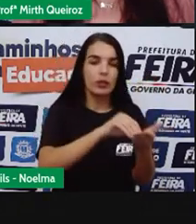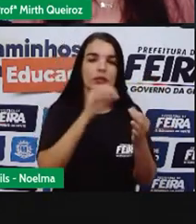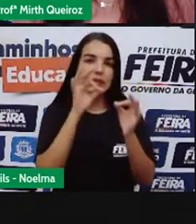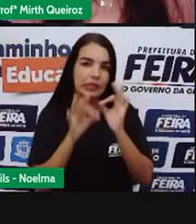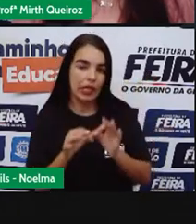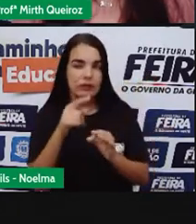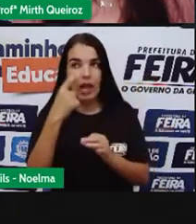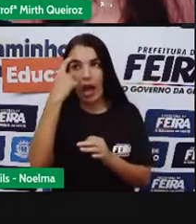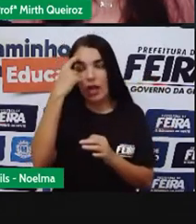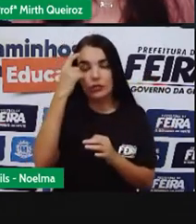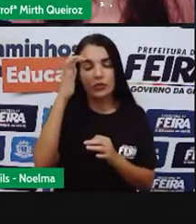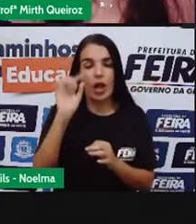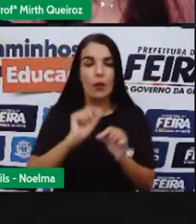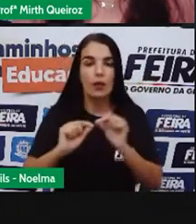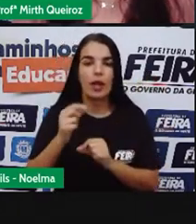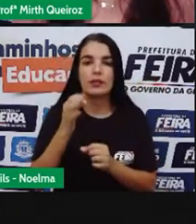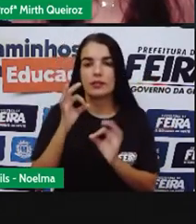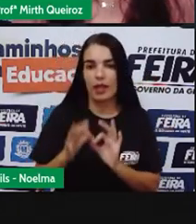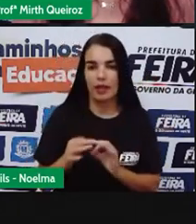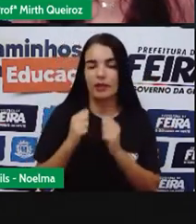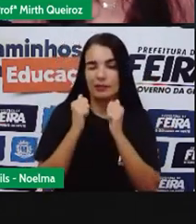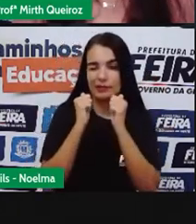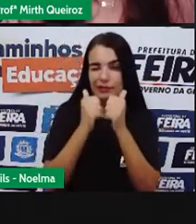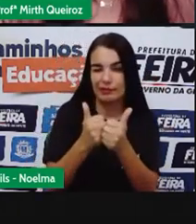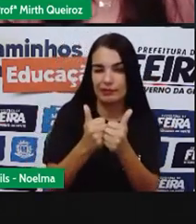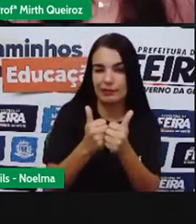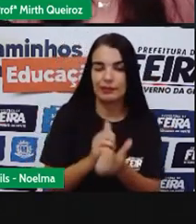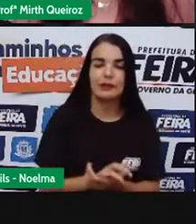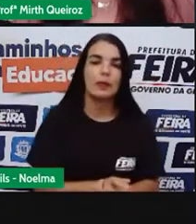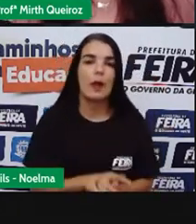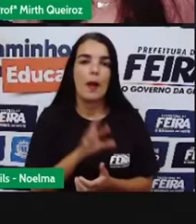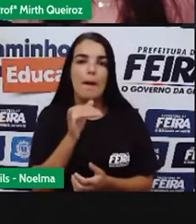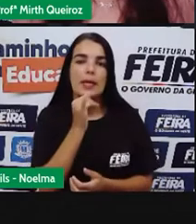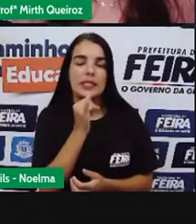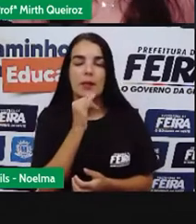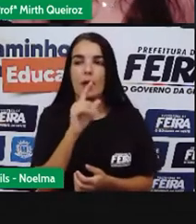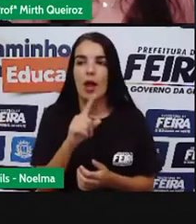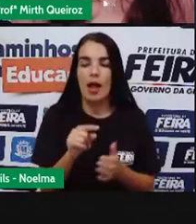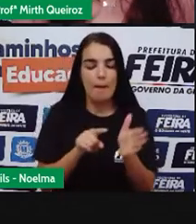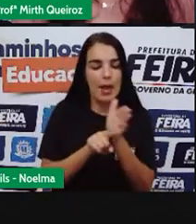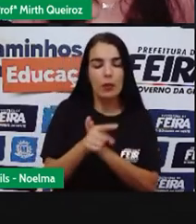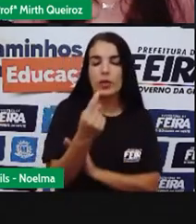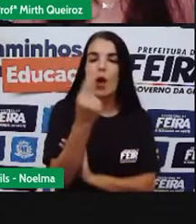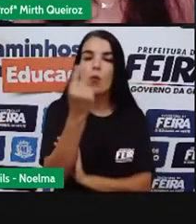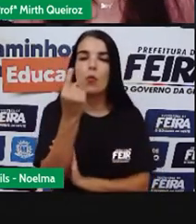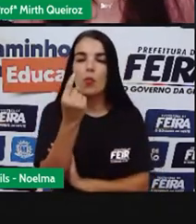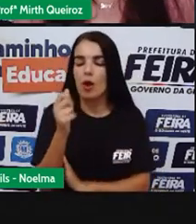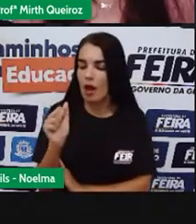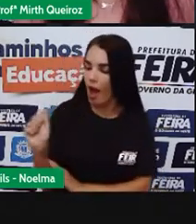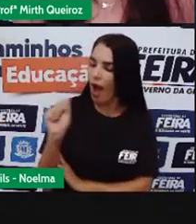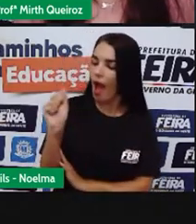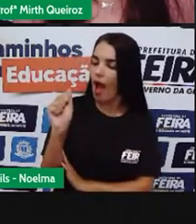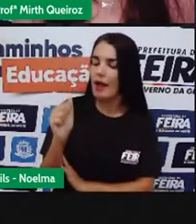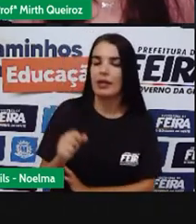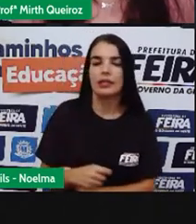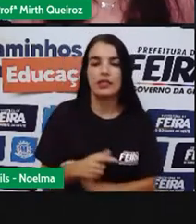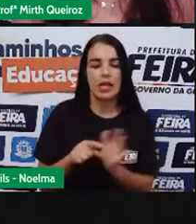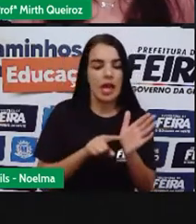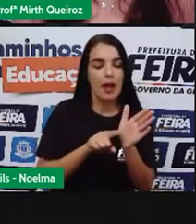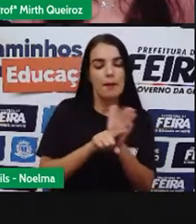esteja correta e escrever aí no papel. Questão 1, por exemplo, letra A. Questão 2, letra C,